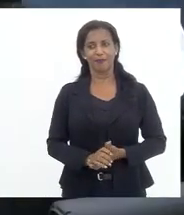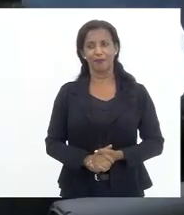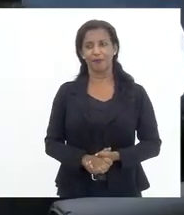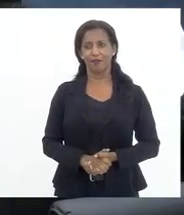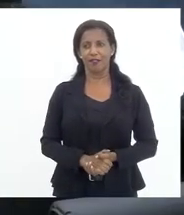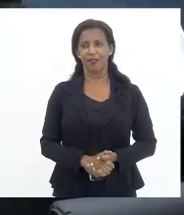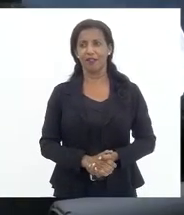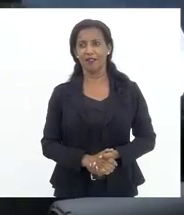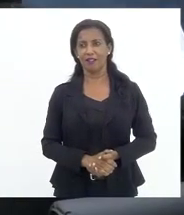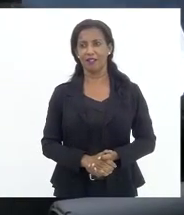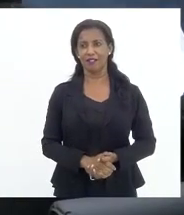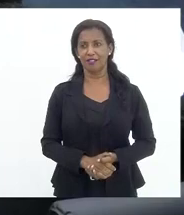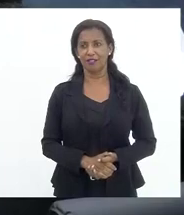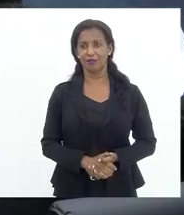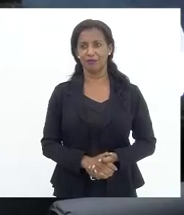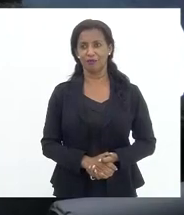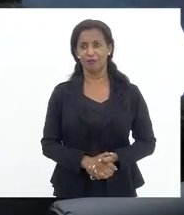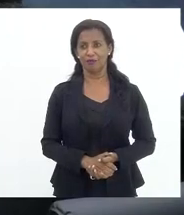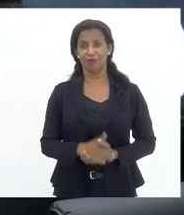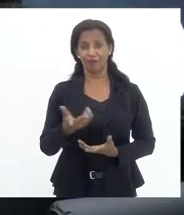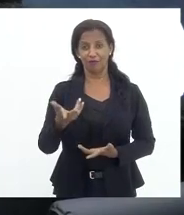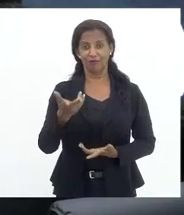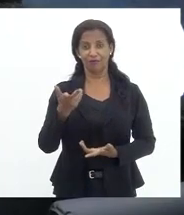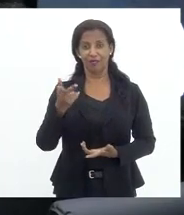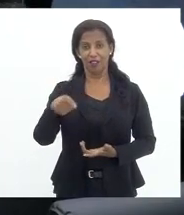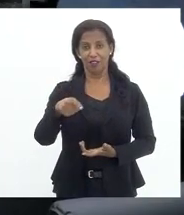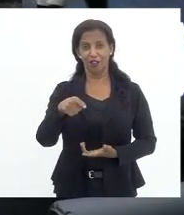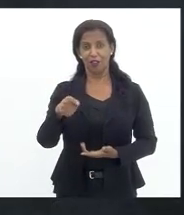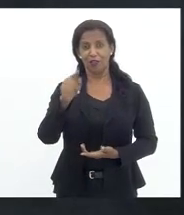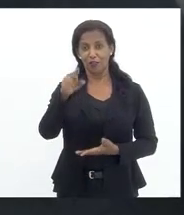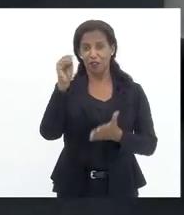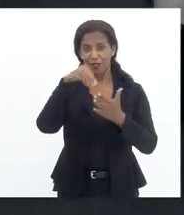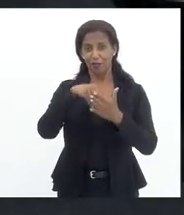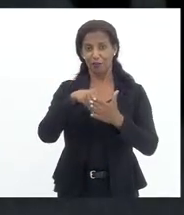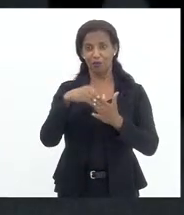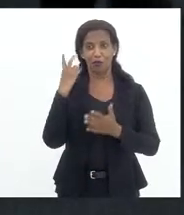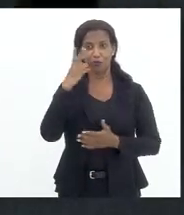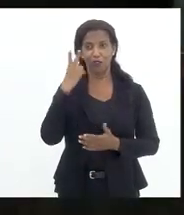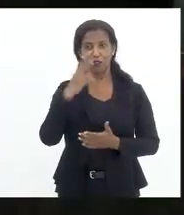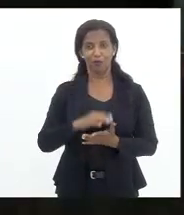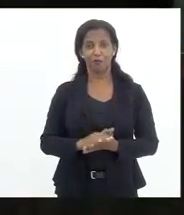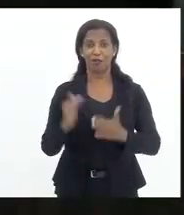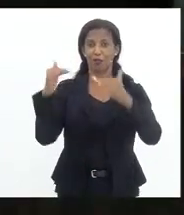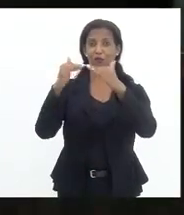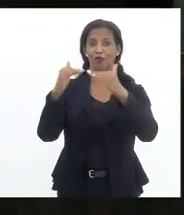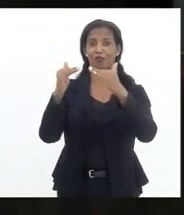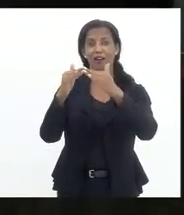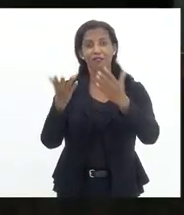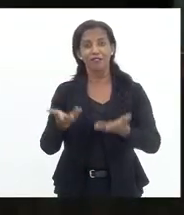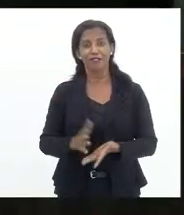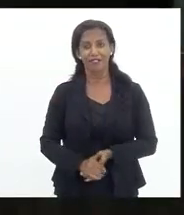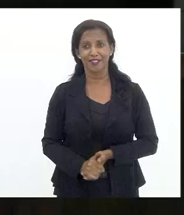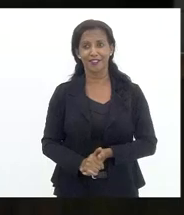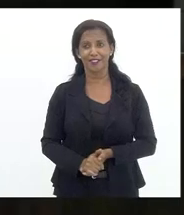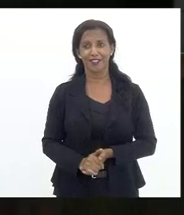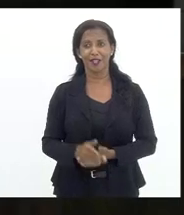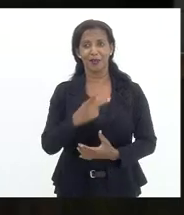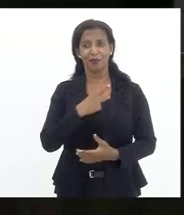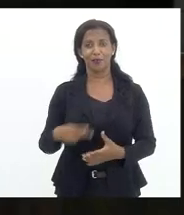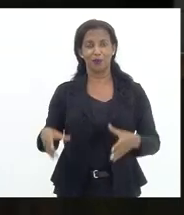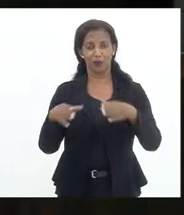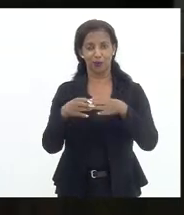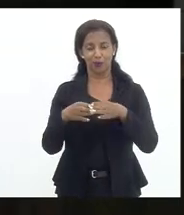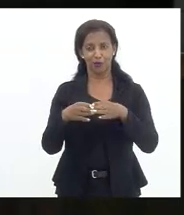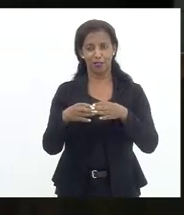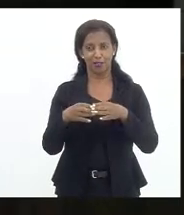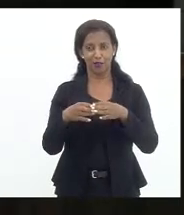Mas por que eu botou o vinho? Eu? Eu não botei vinho. Mas deu favorável, quer dizer, o presidente da Comissão de Constituição e Justiça